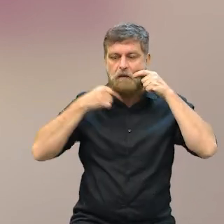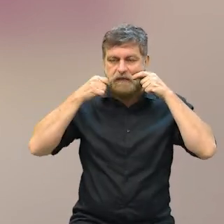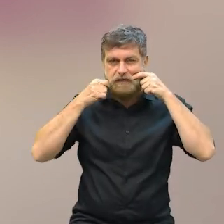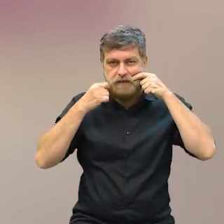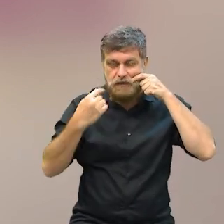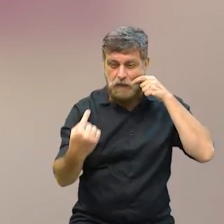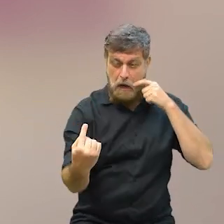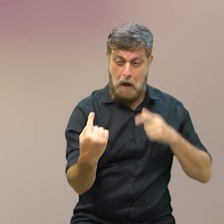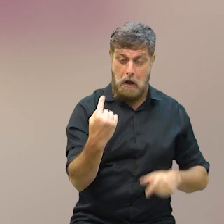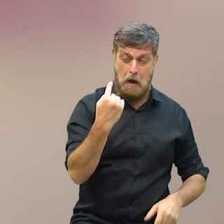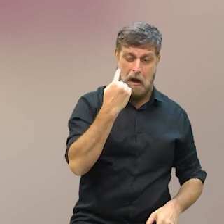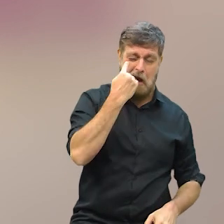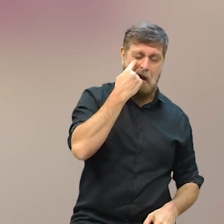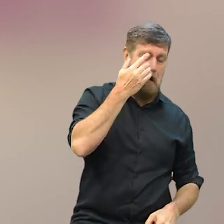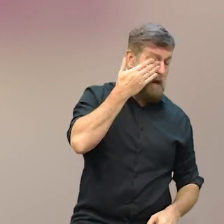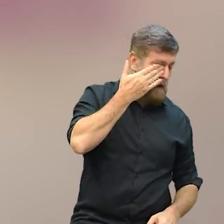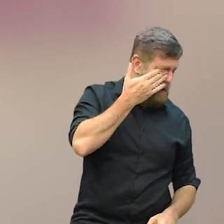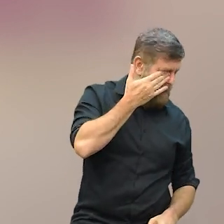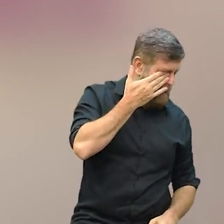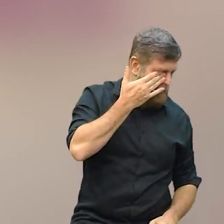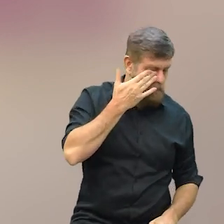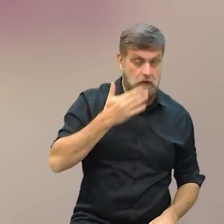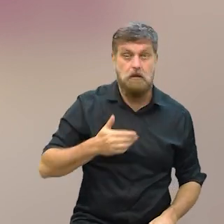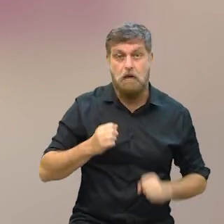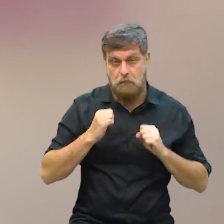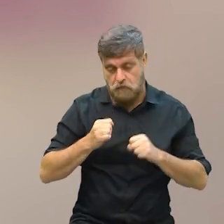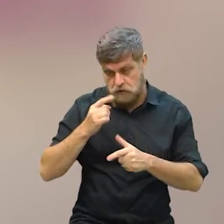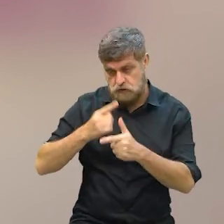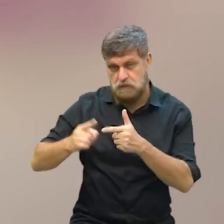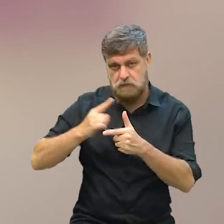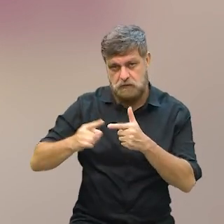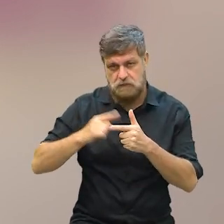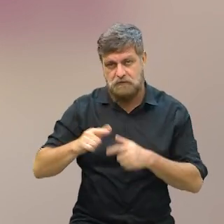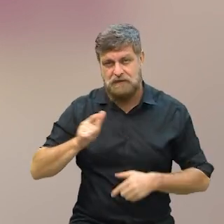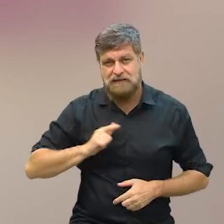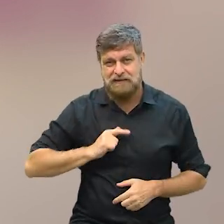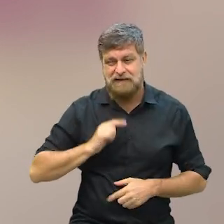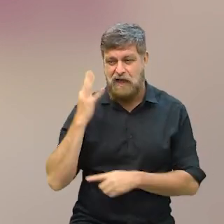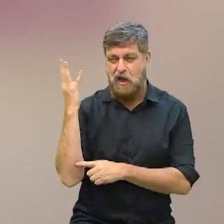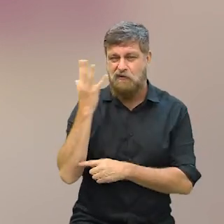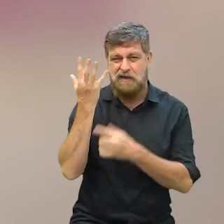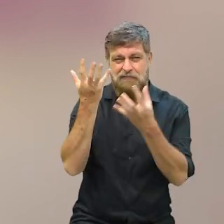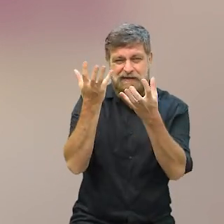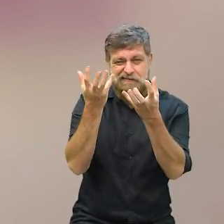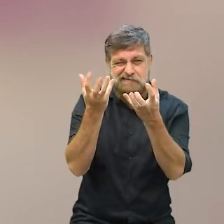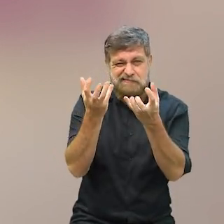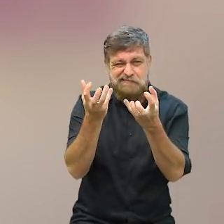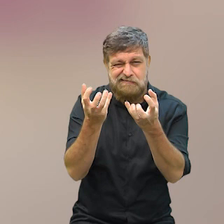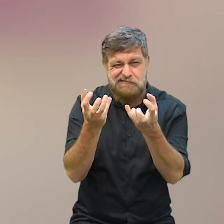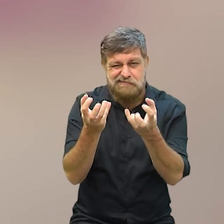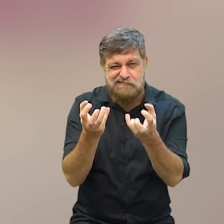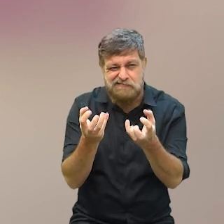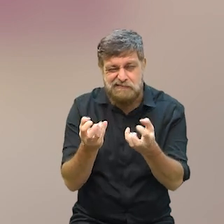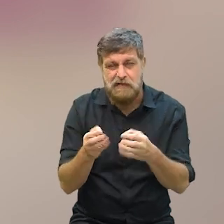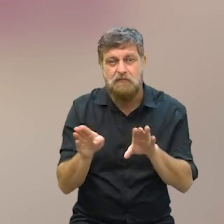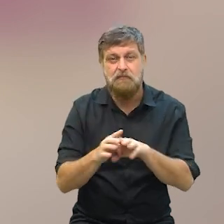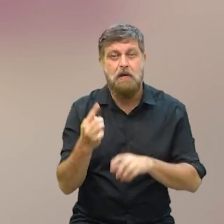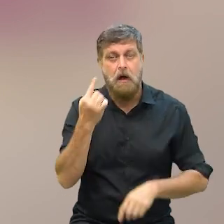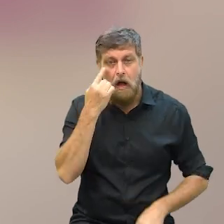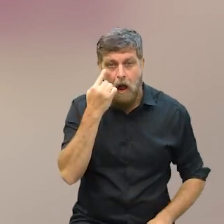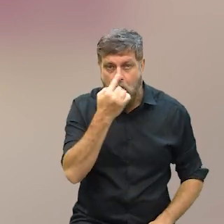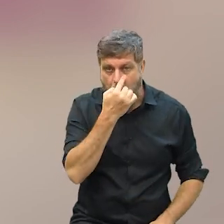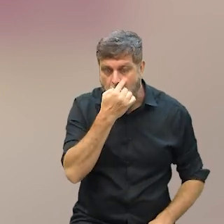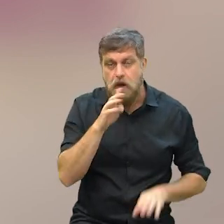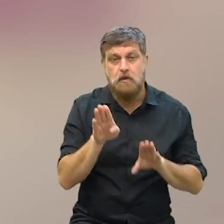pode entrar um corpo estranho e causar problemas. Agora, esse tempo seco, quando está muito seco, o ressecamento do